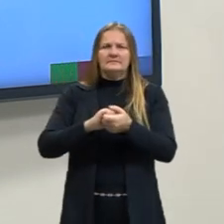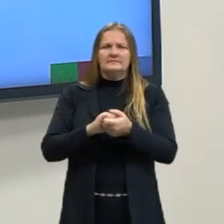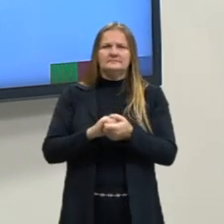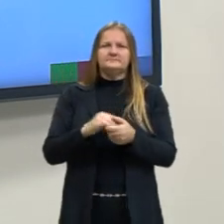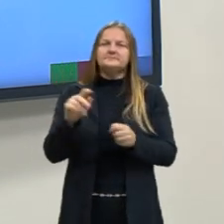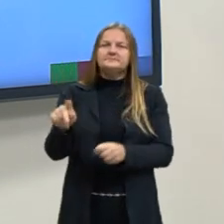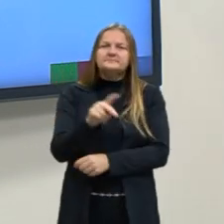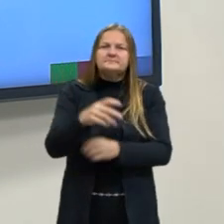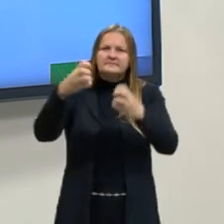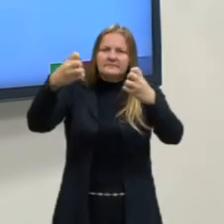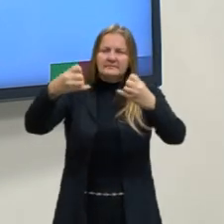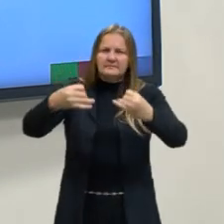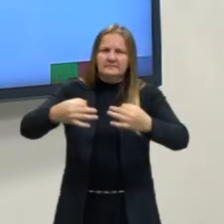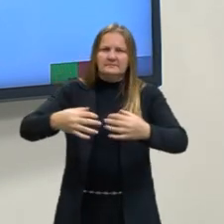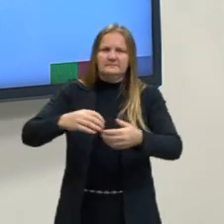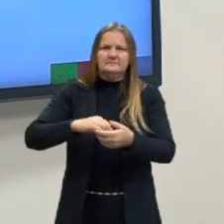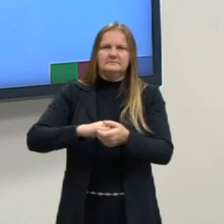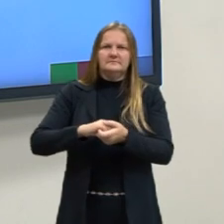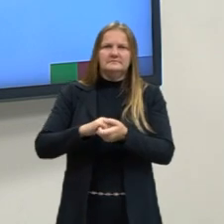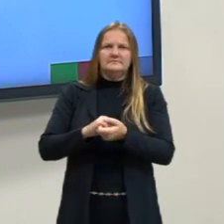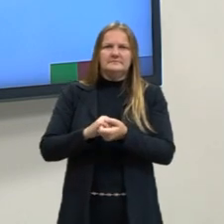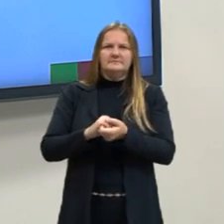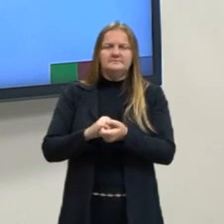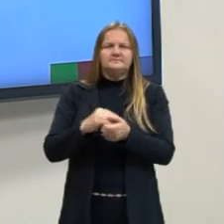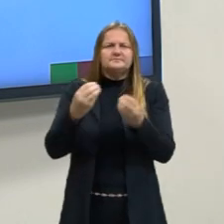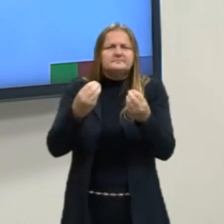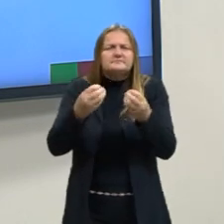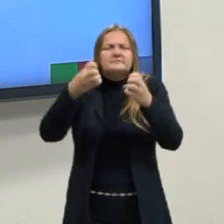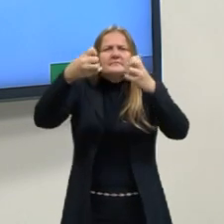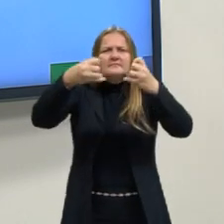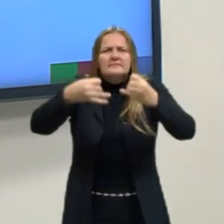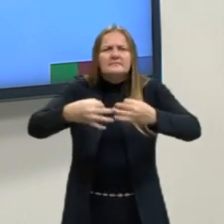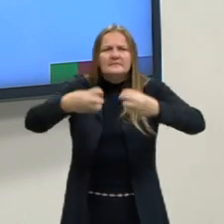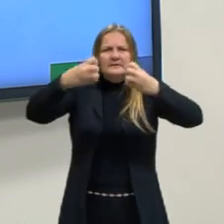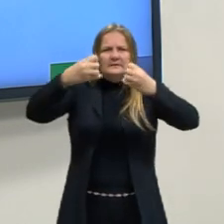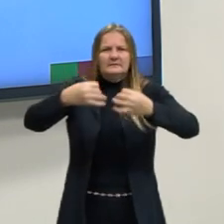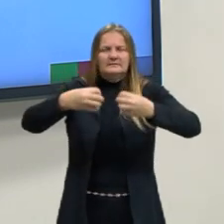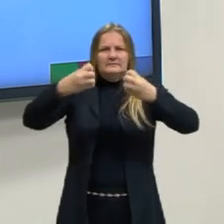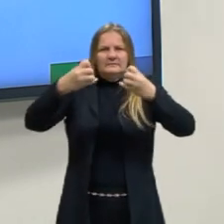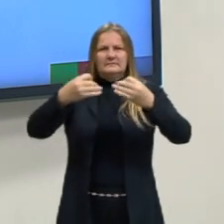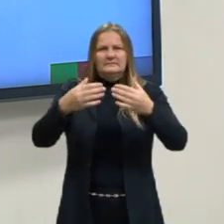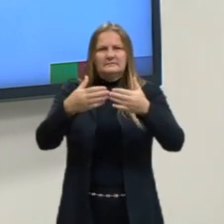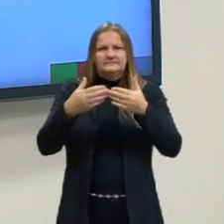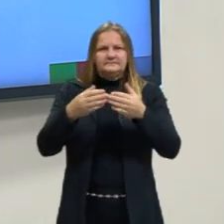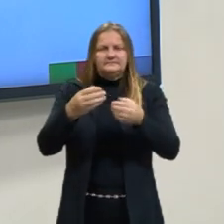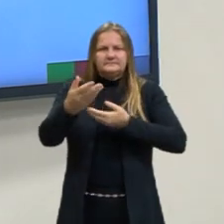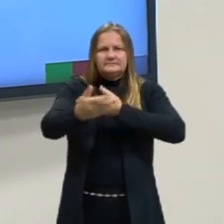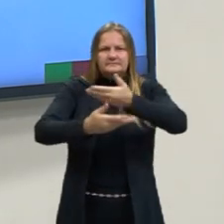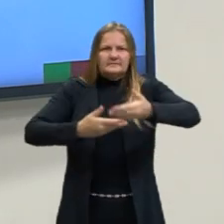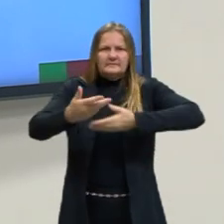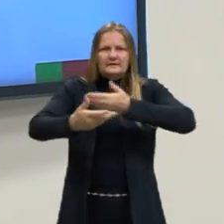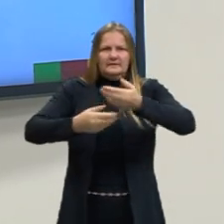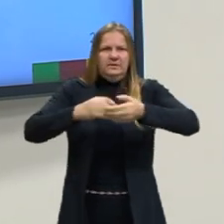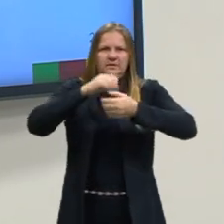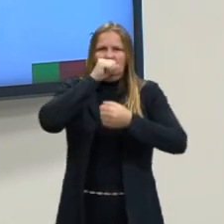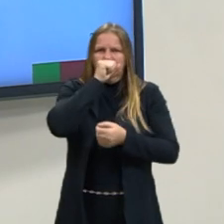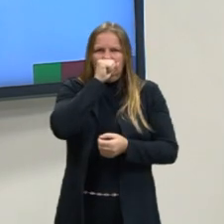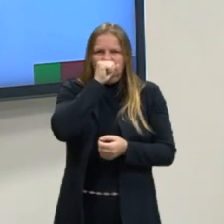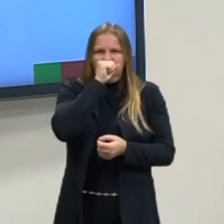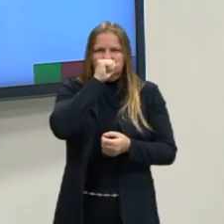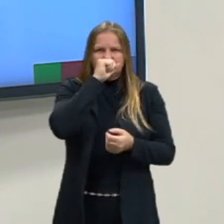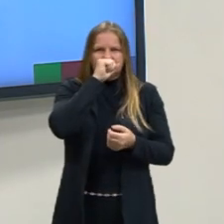método que o professor explicou Vai um colega ali explica de outra forma mostra outro exemplo E compartilhe o seu conhecimento